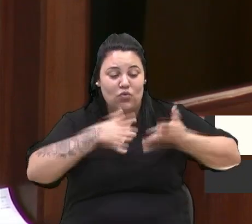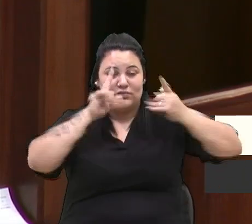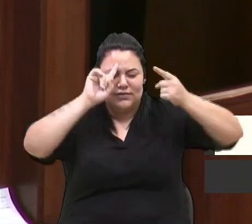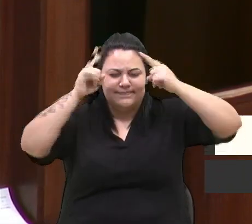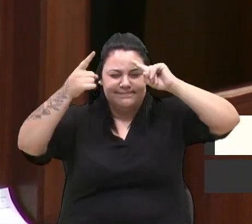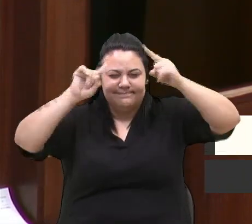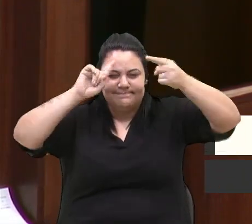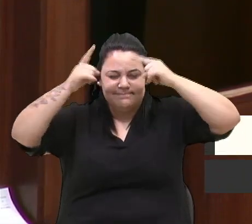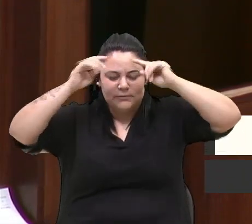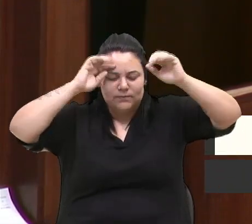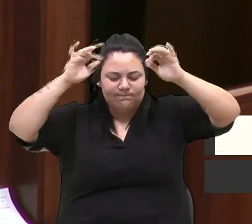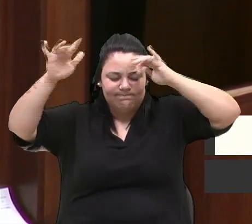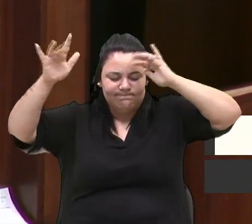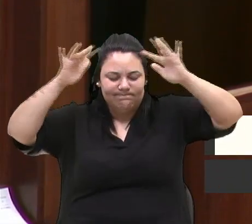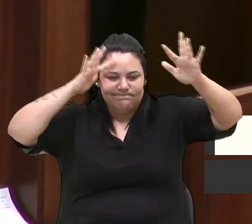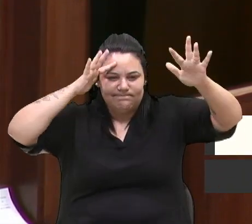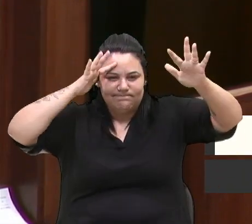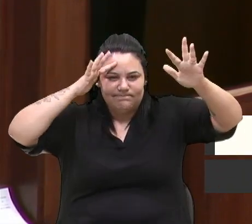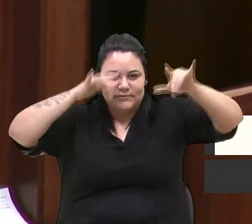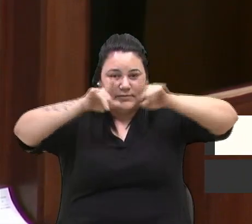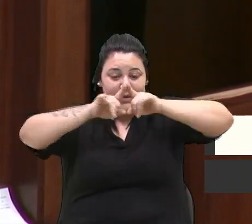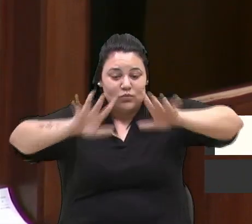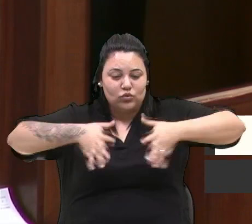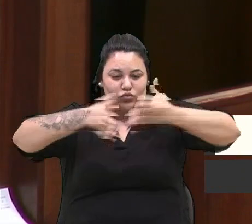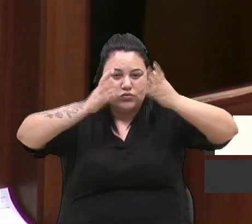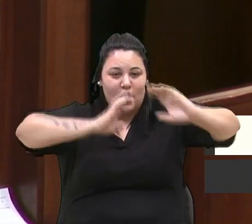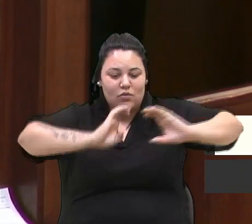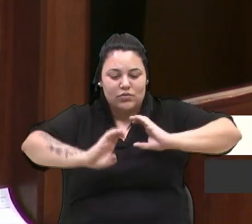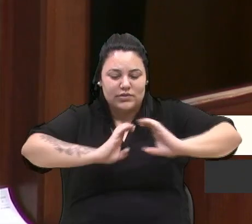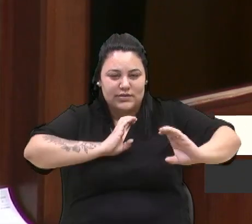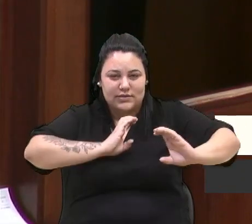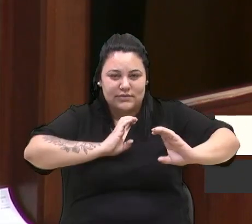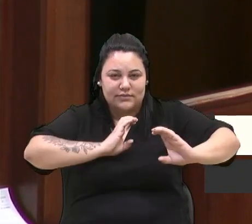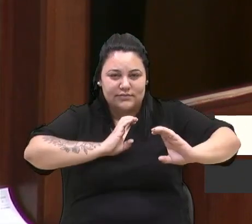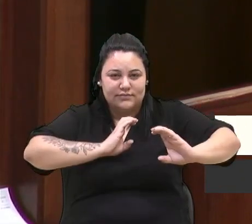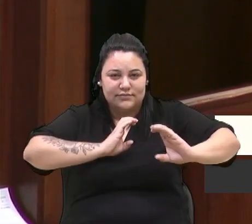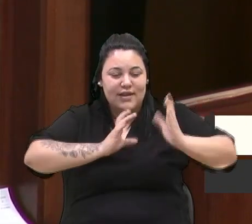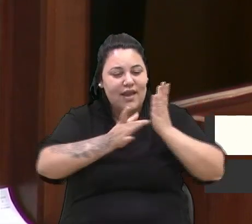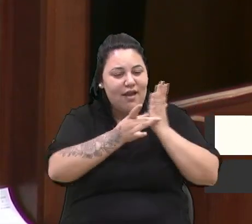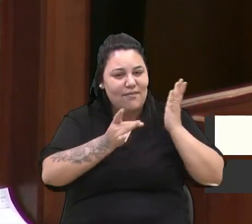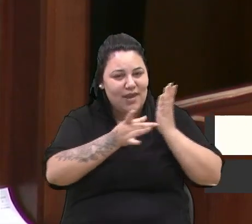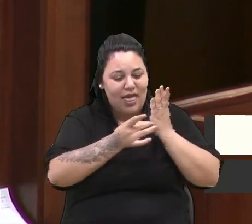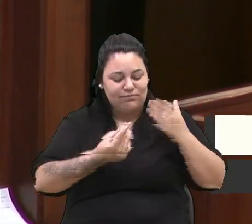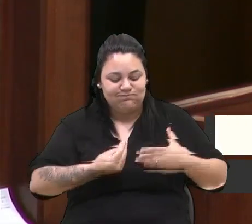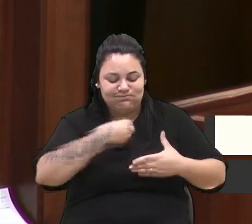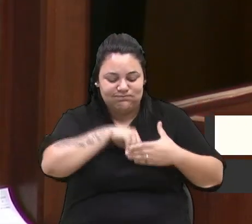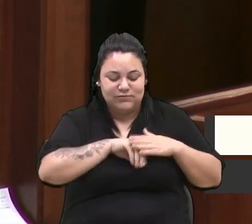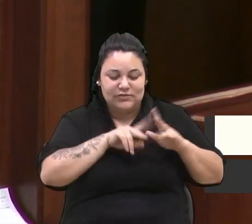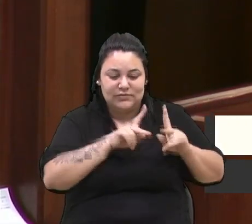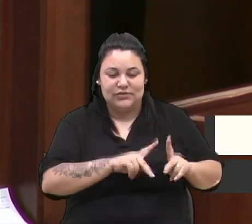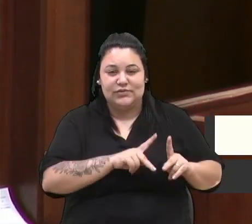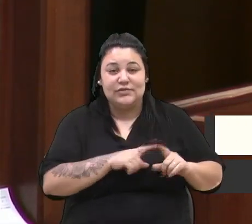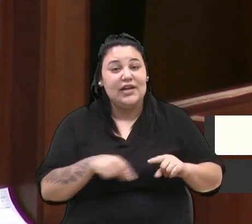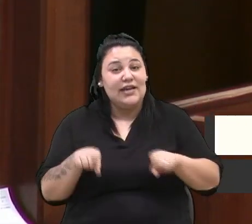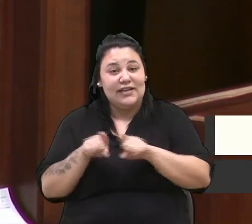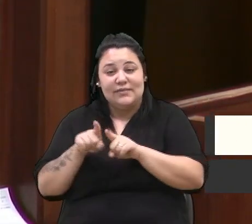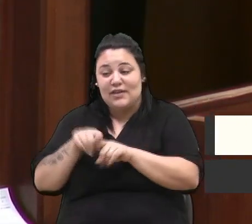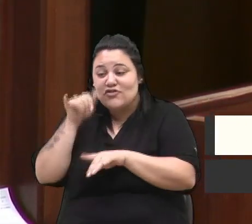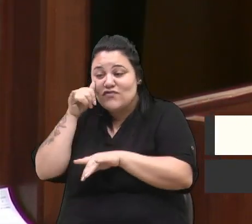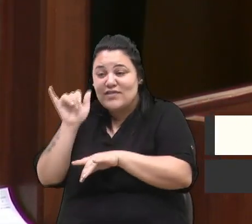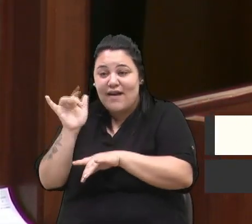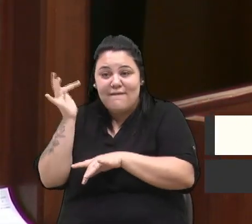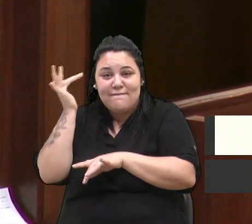e a imaginação, fomenta a comunicação e as habilidades interpessoais, além de prevenir o vício